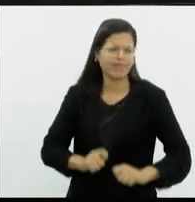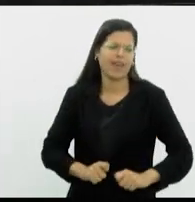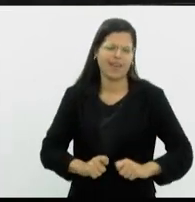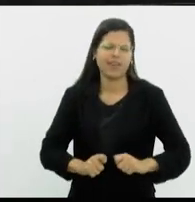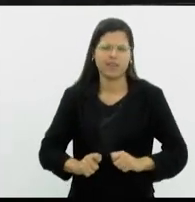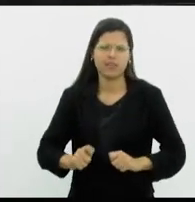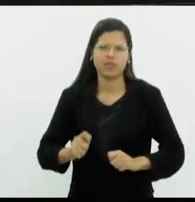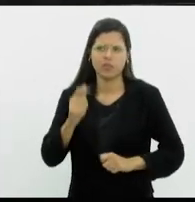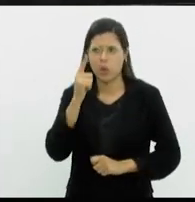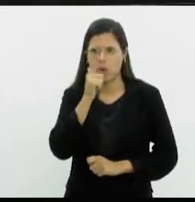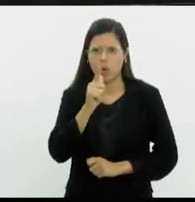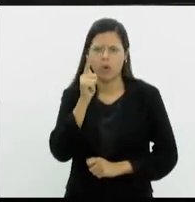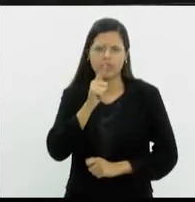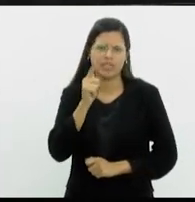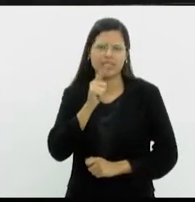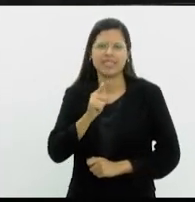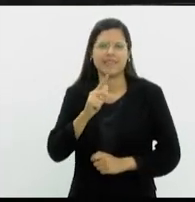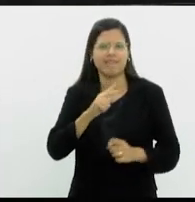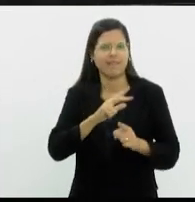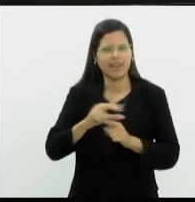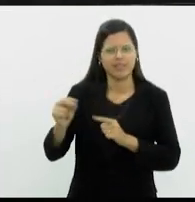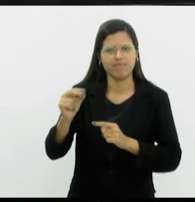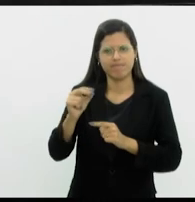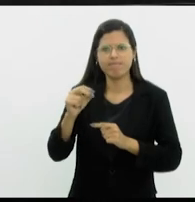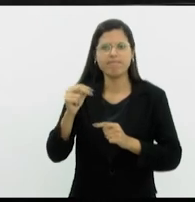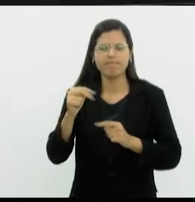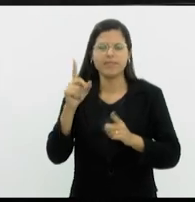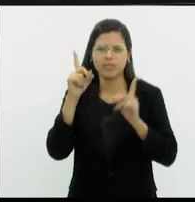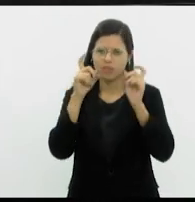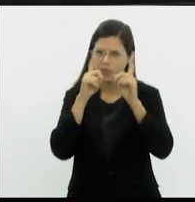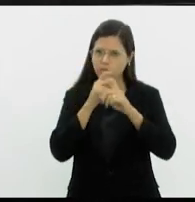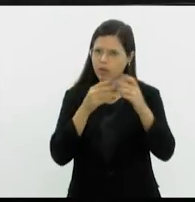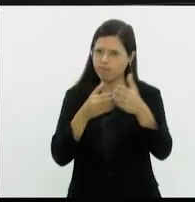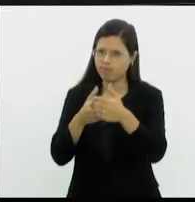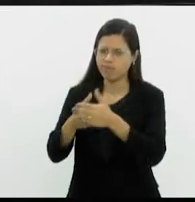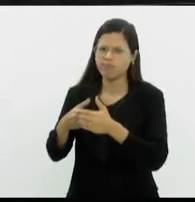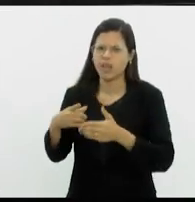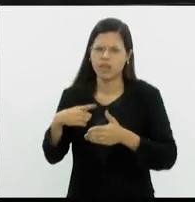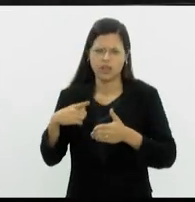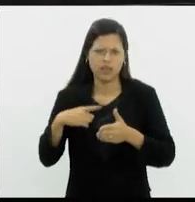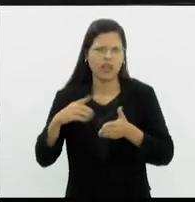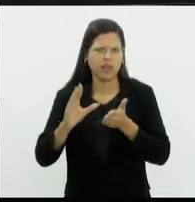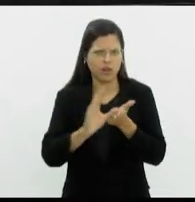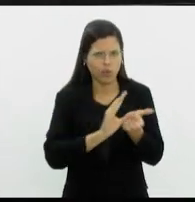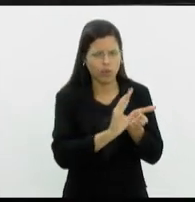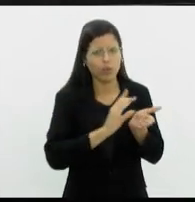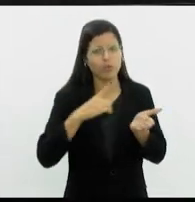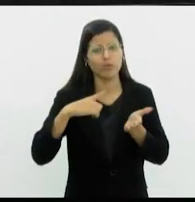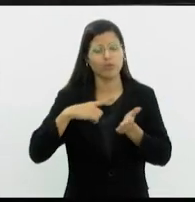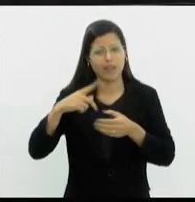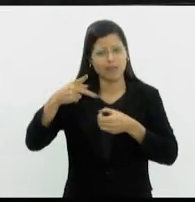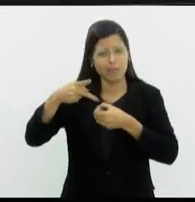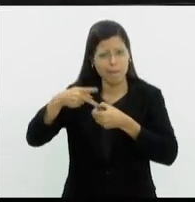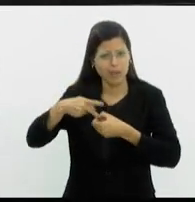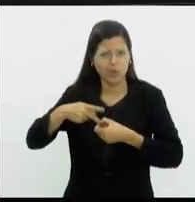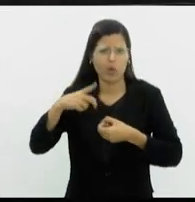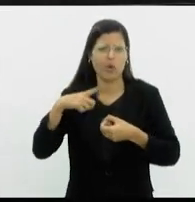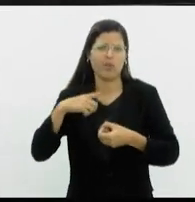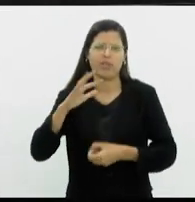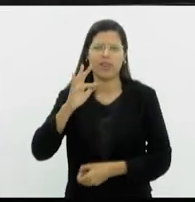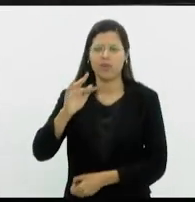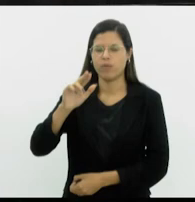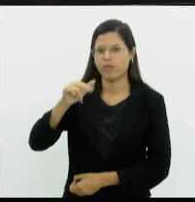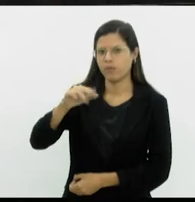superar todas essas dificuldades, porque há recurso, há royalties de petróleo, há recursos do Fundeb,